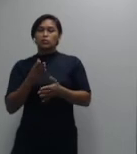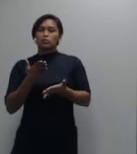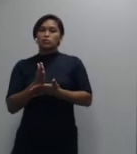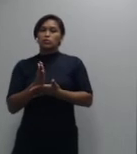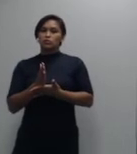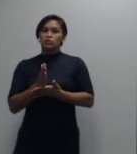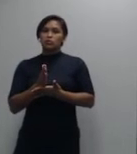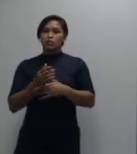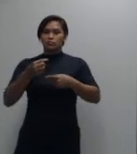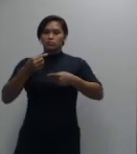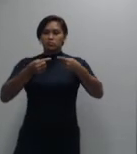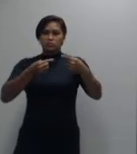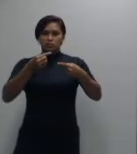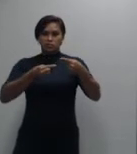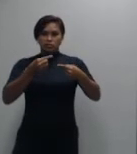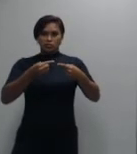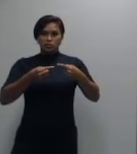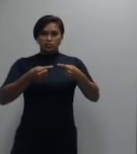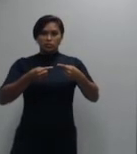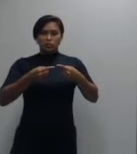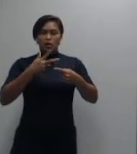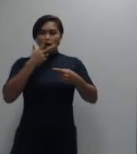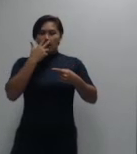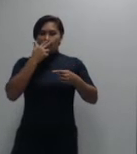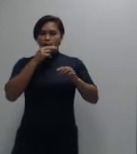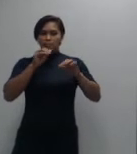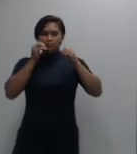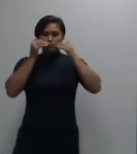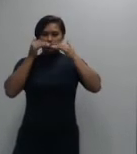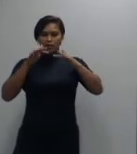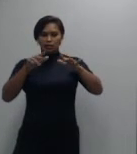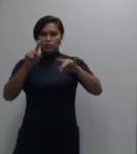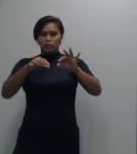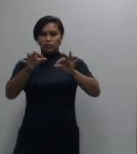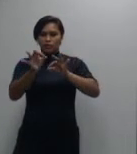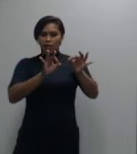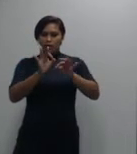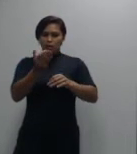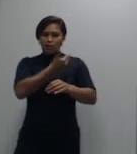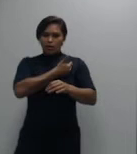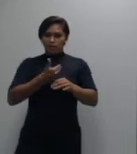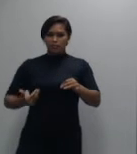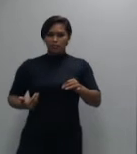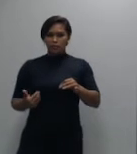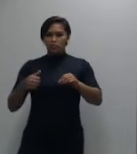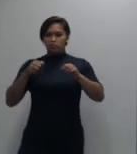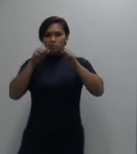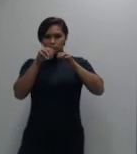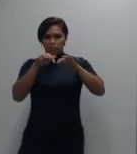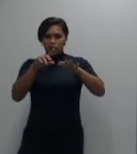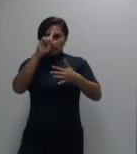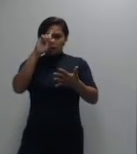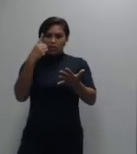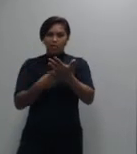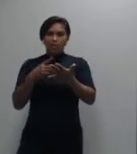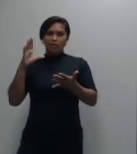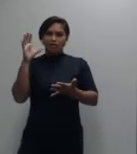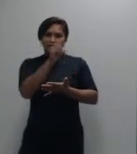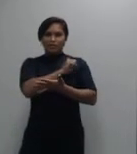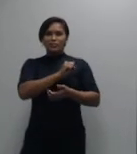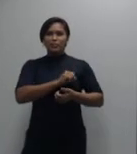discutir a repercussão da ordem pública da eficácia da decisão